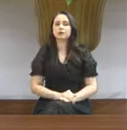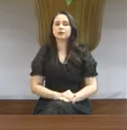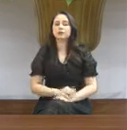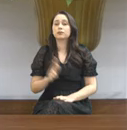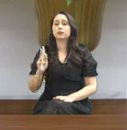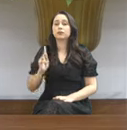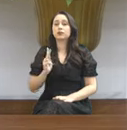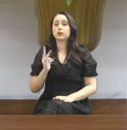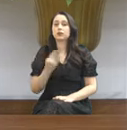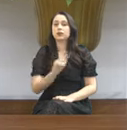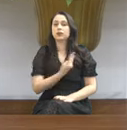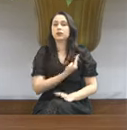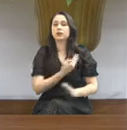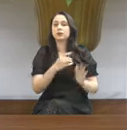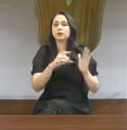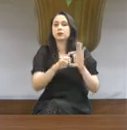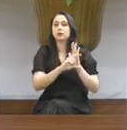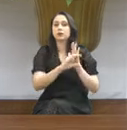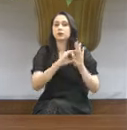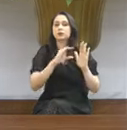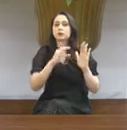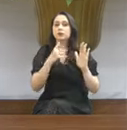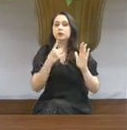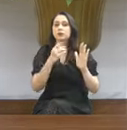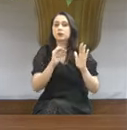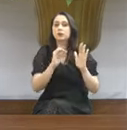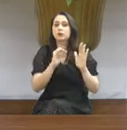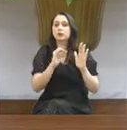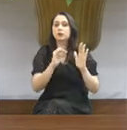Hebreus, capítulo 10.